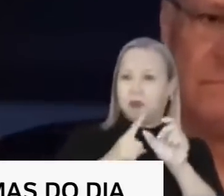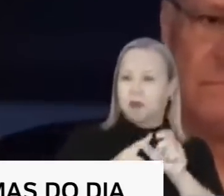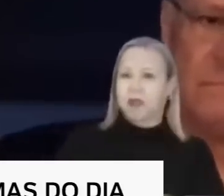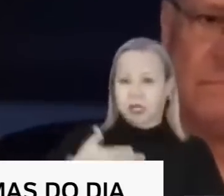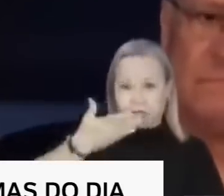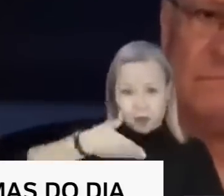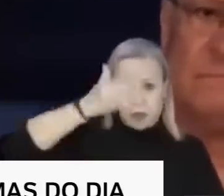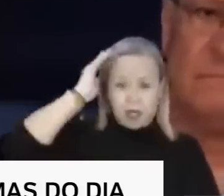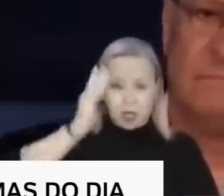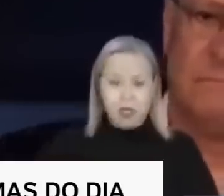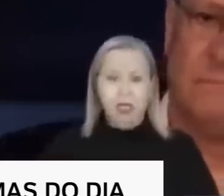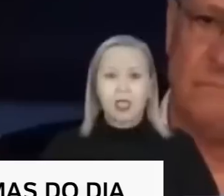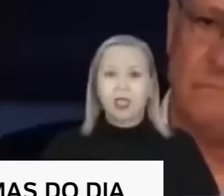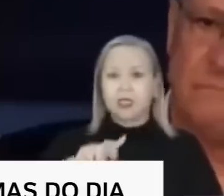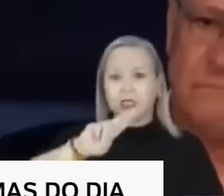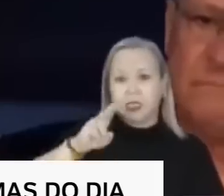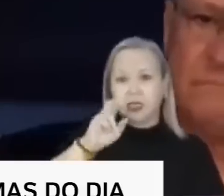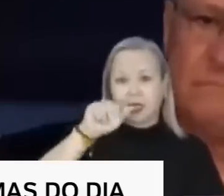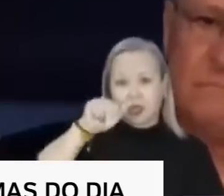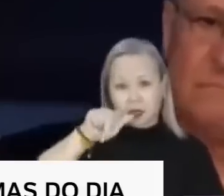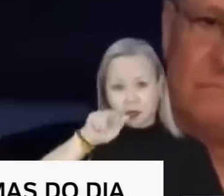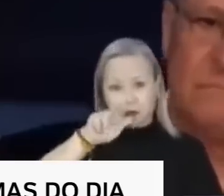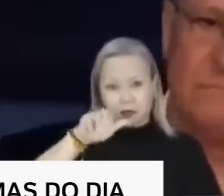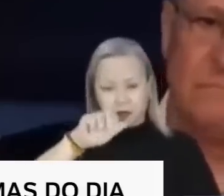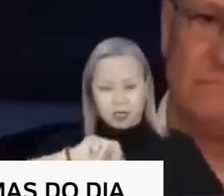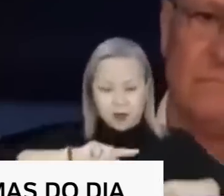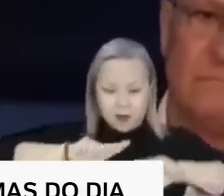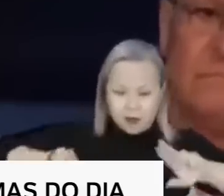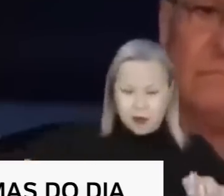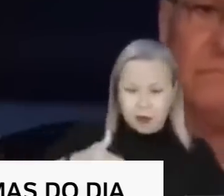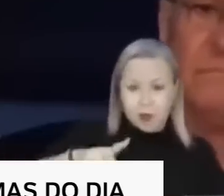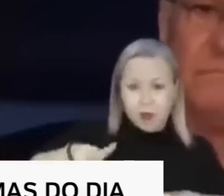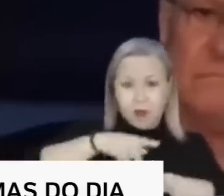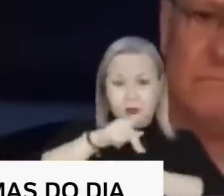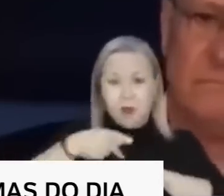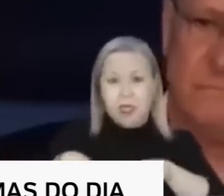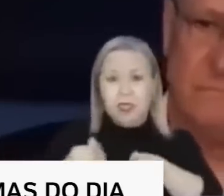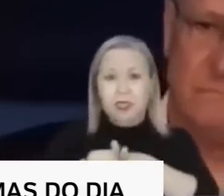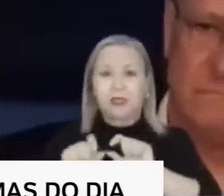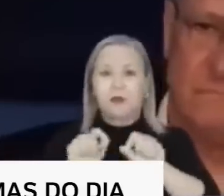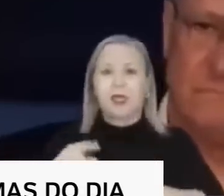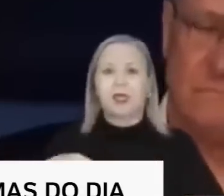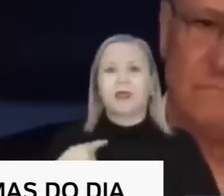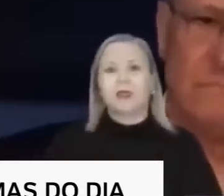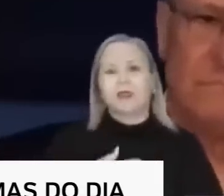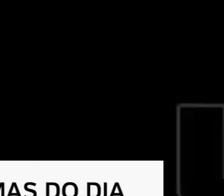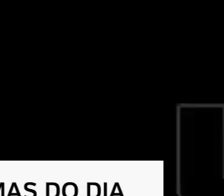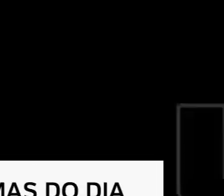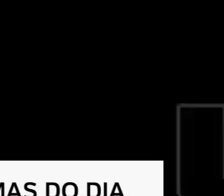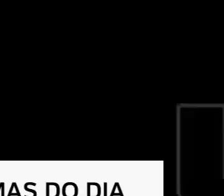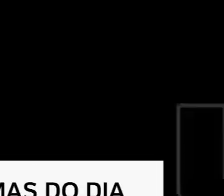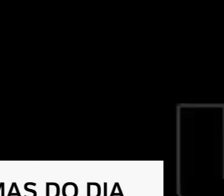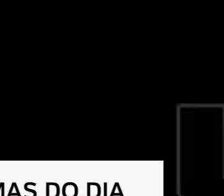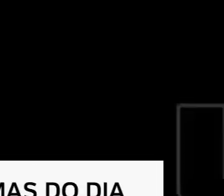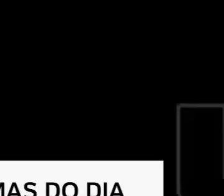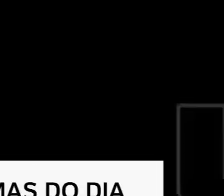na Hungria e existe em vários outros países, inclusive na nossa querida Argentina.